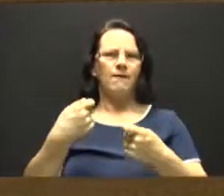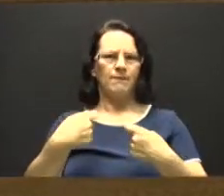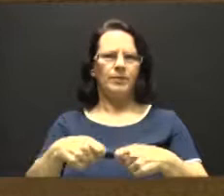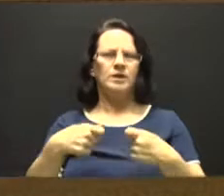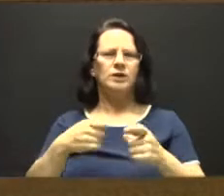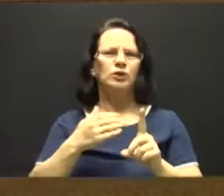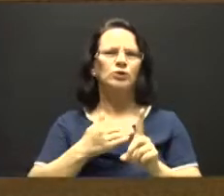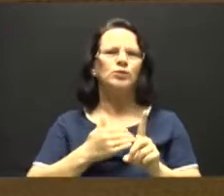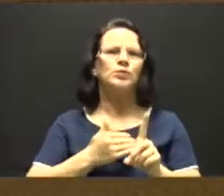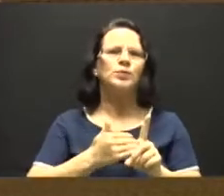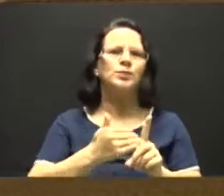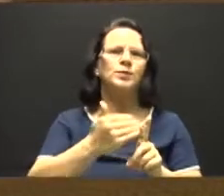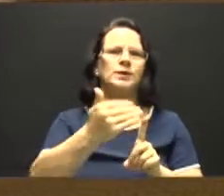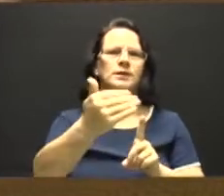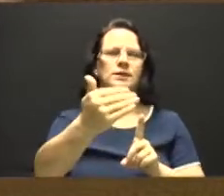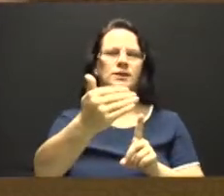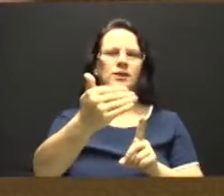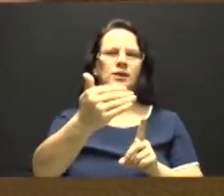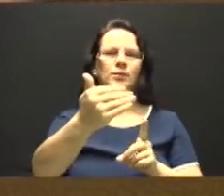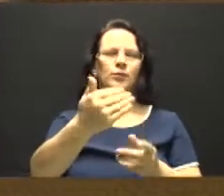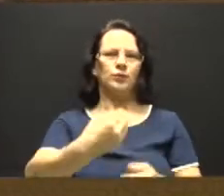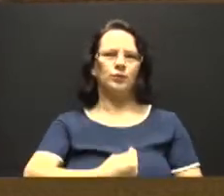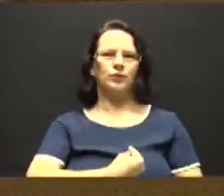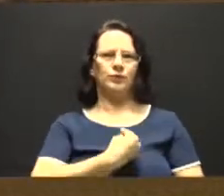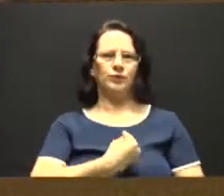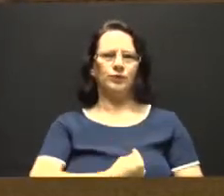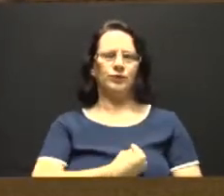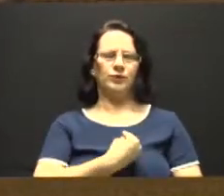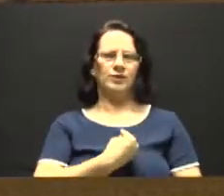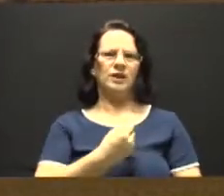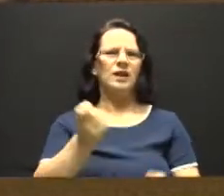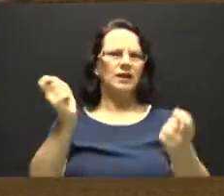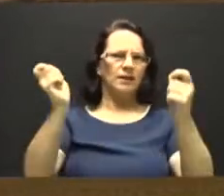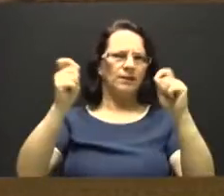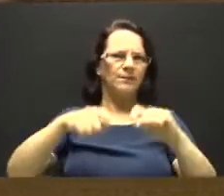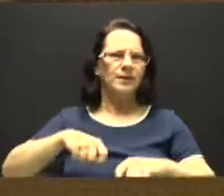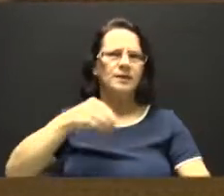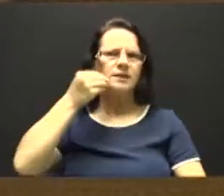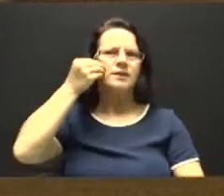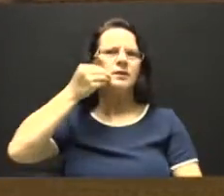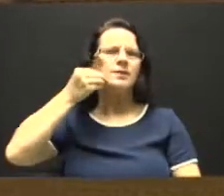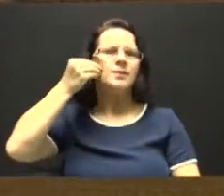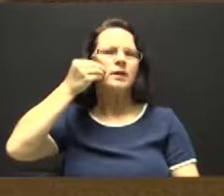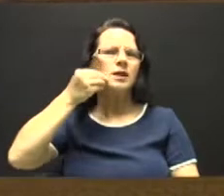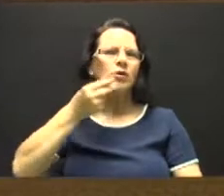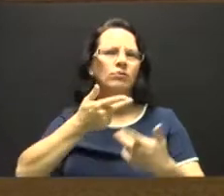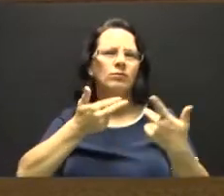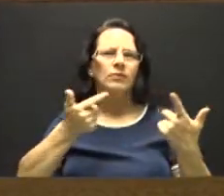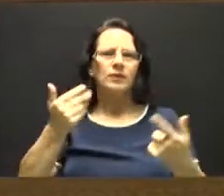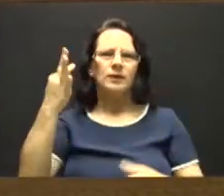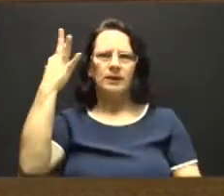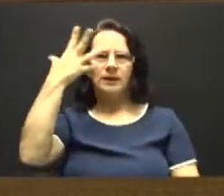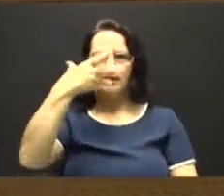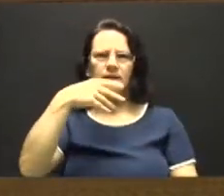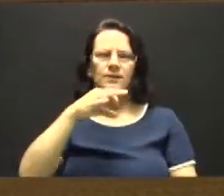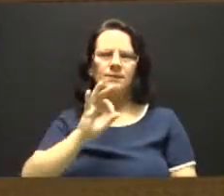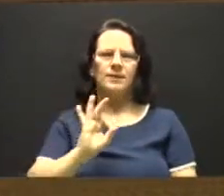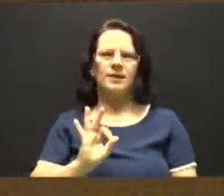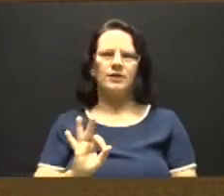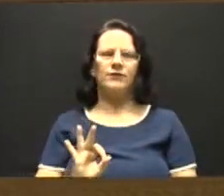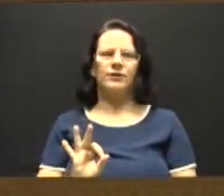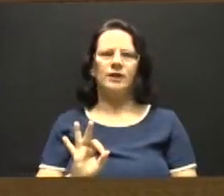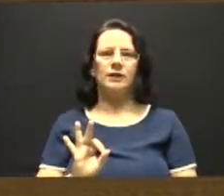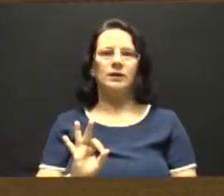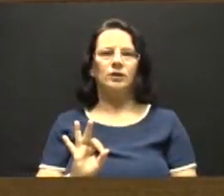o princípio da veneração e terá capacidade de experimentar alguma maravilha com essa existência